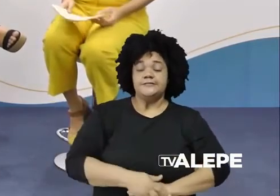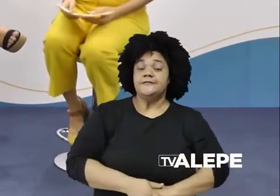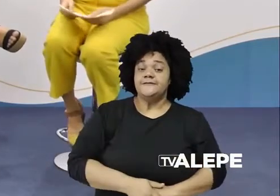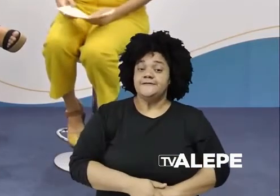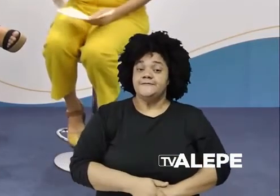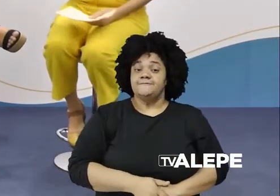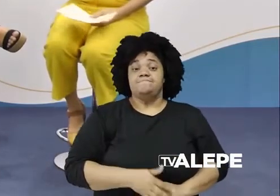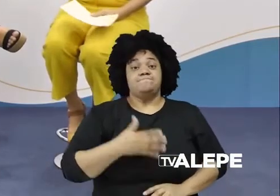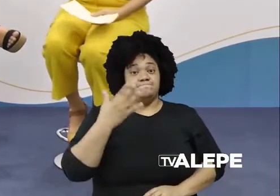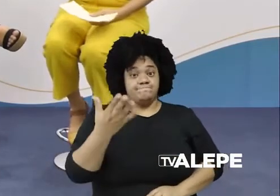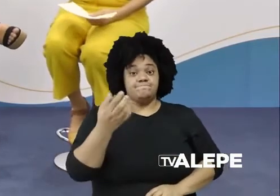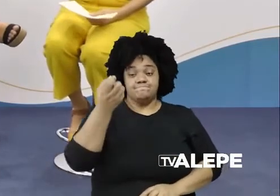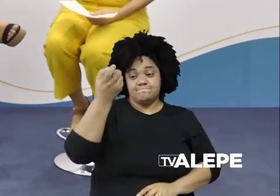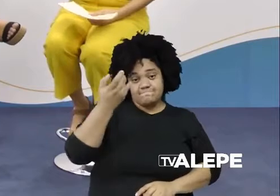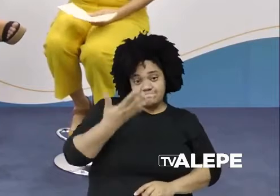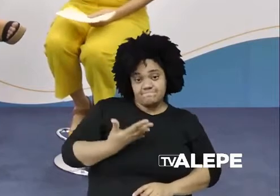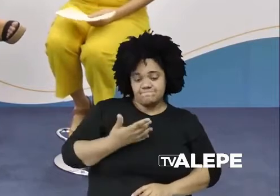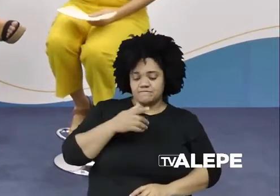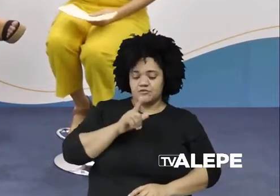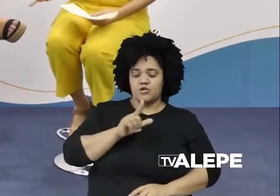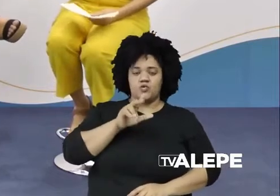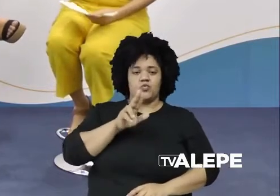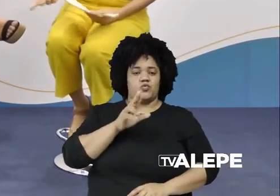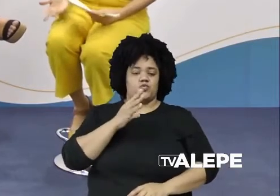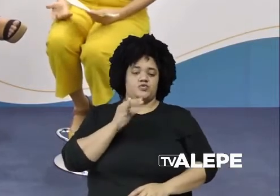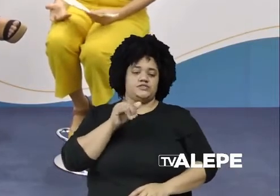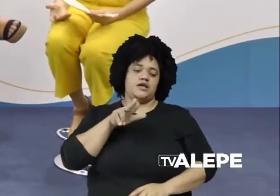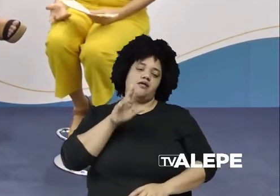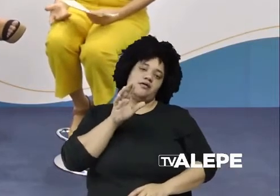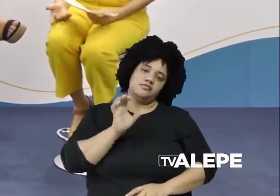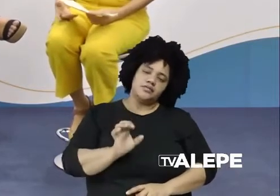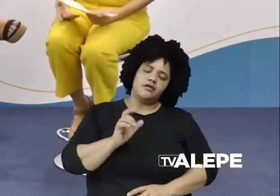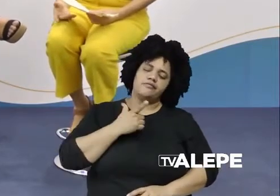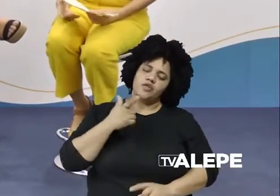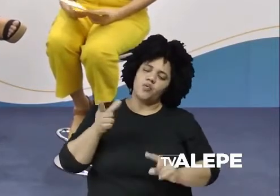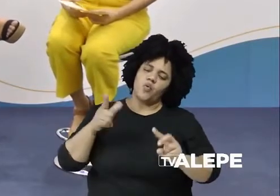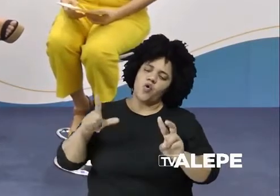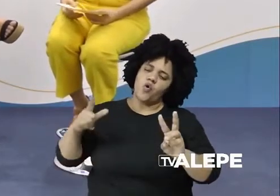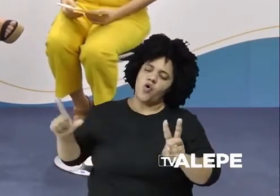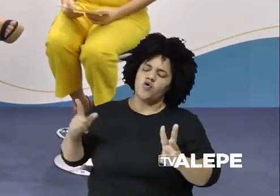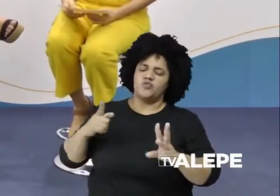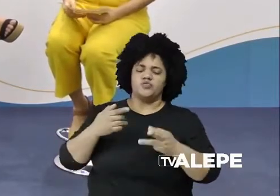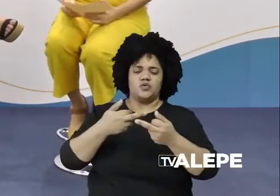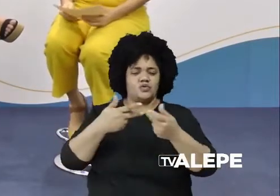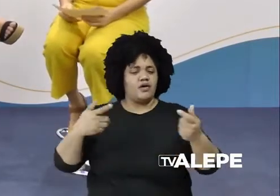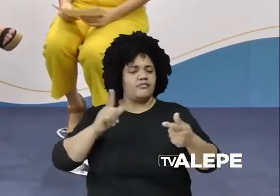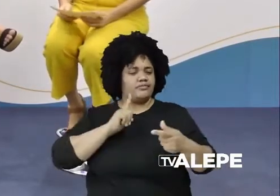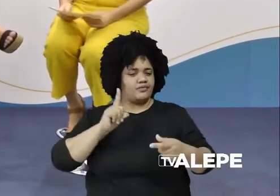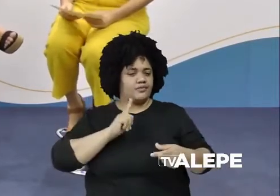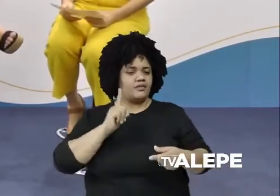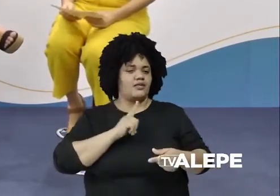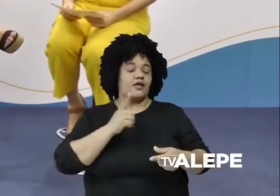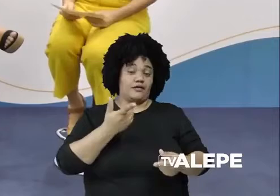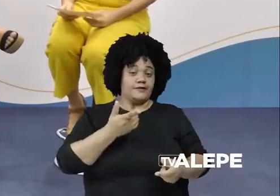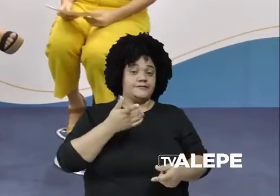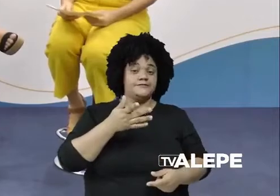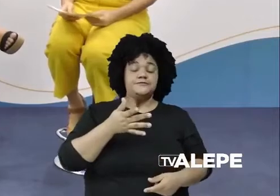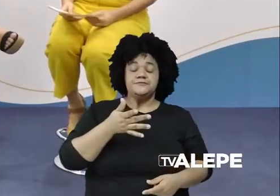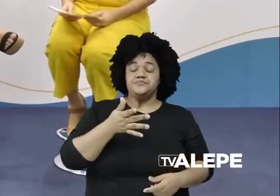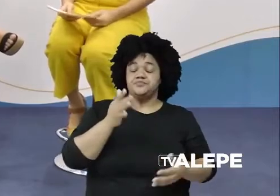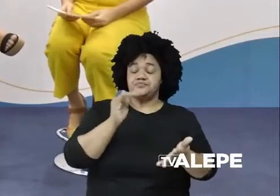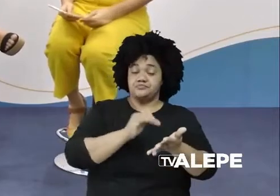Então, me fale um pouco, Luciane, sobre os outros projetos que também tem lá, né, na Secretaria